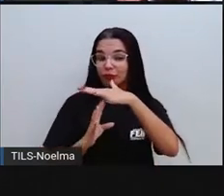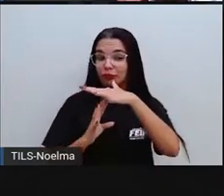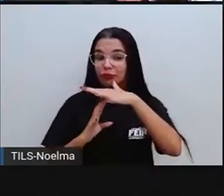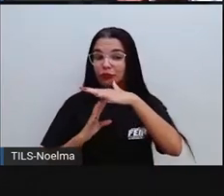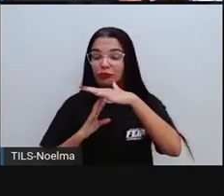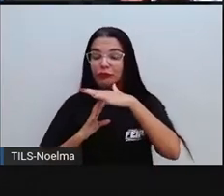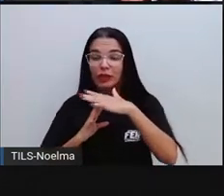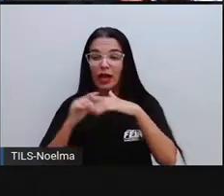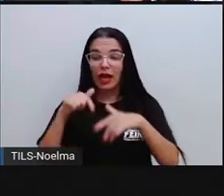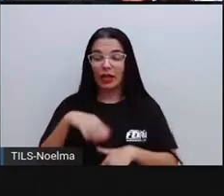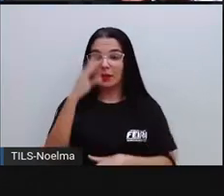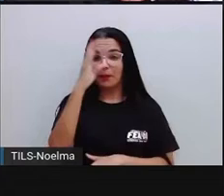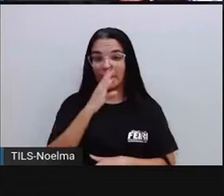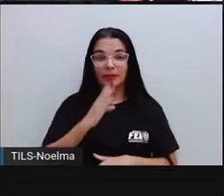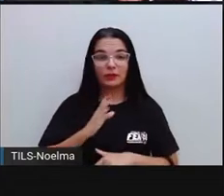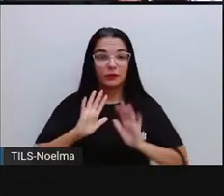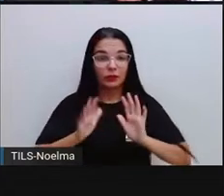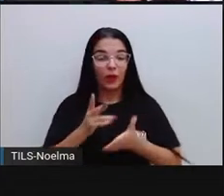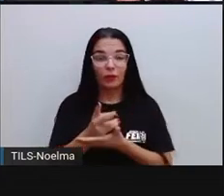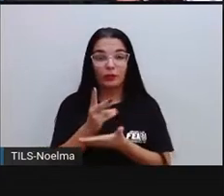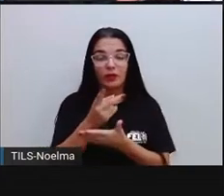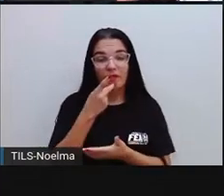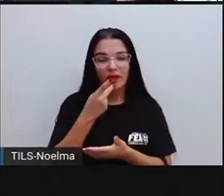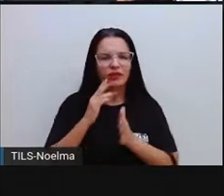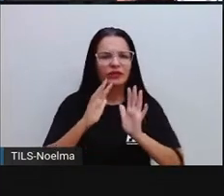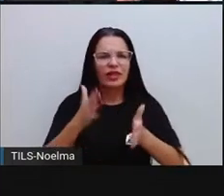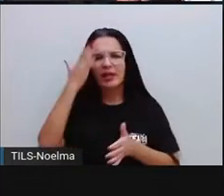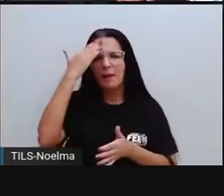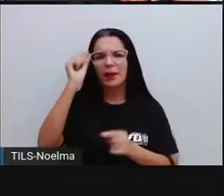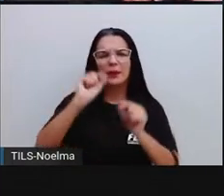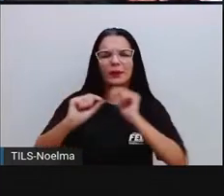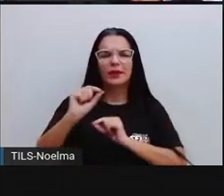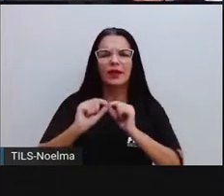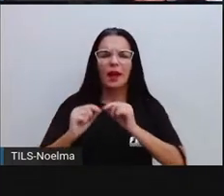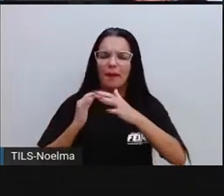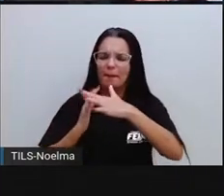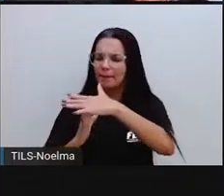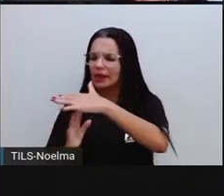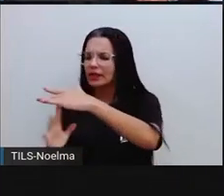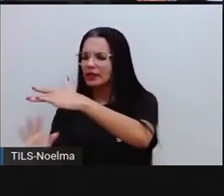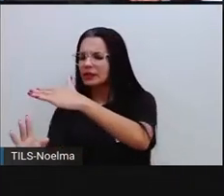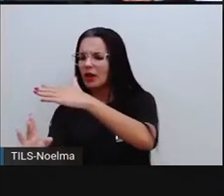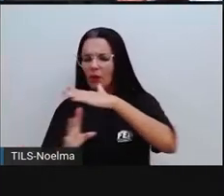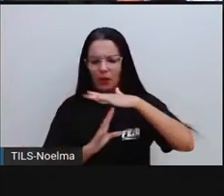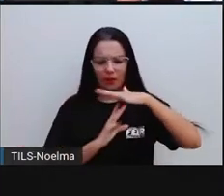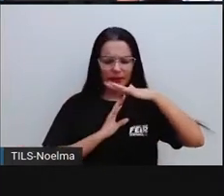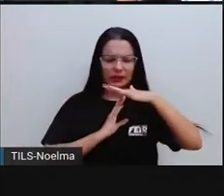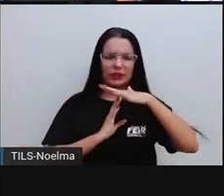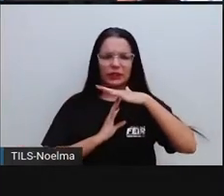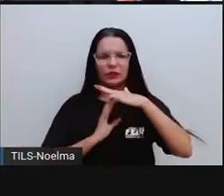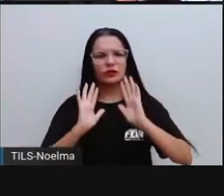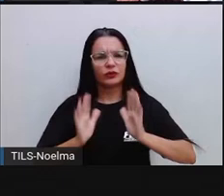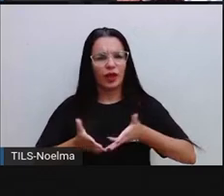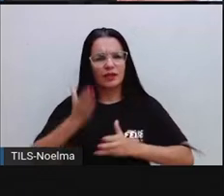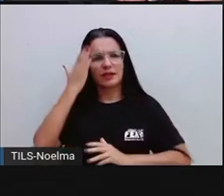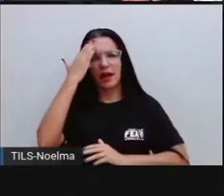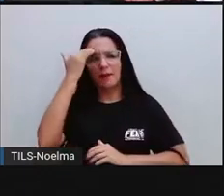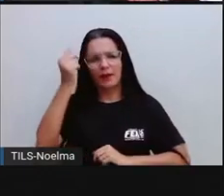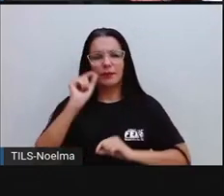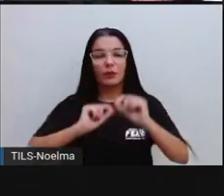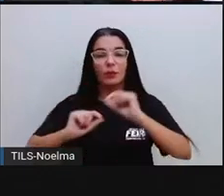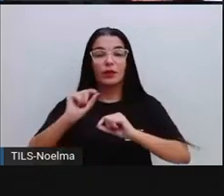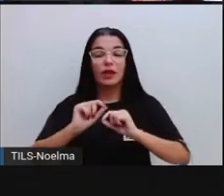falando sobre esse tema, né? Nós que já sabemos o que são migrações, o que é um imigrante, né? Ou imigrações, sabemos o que